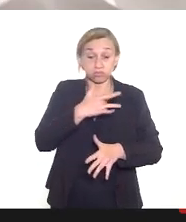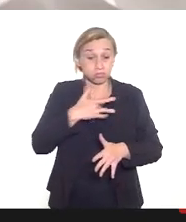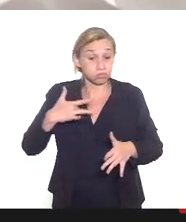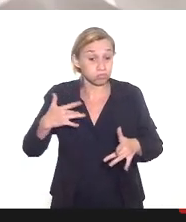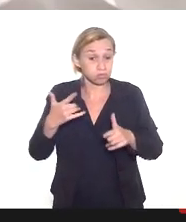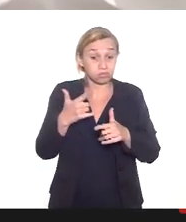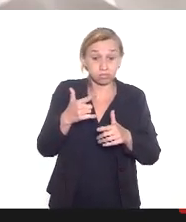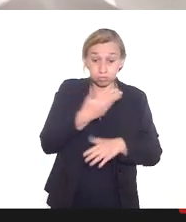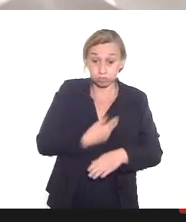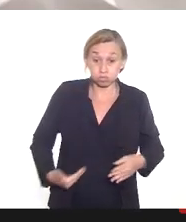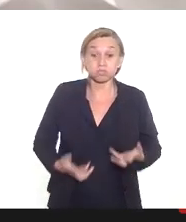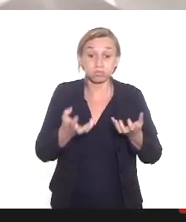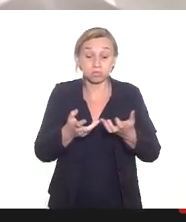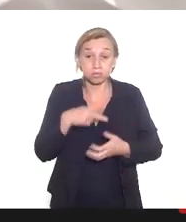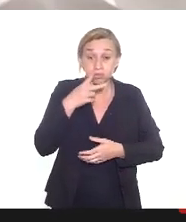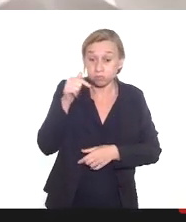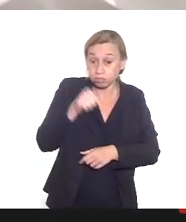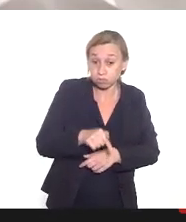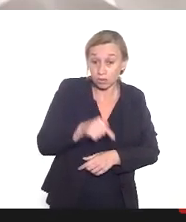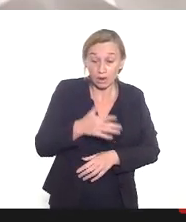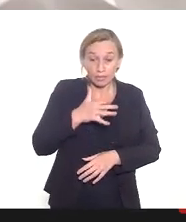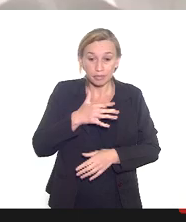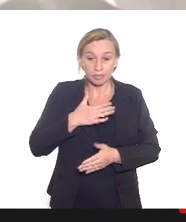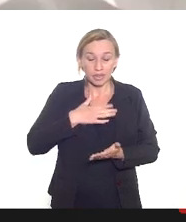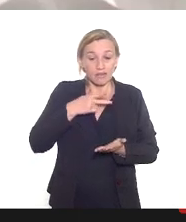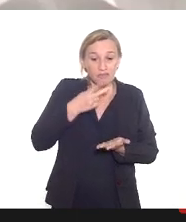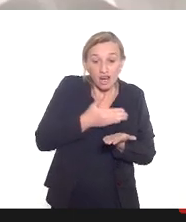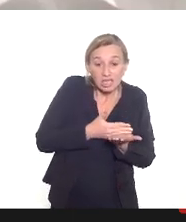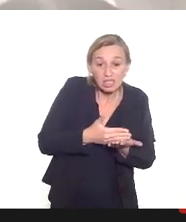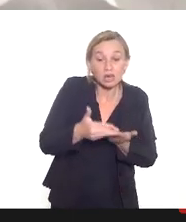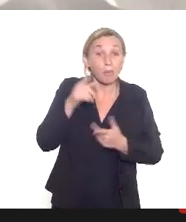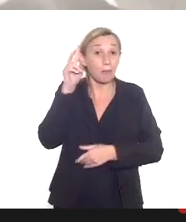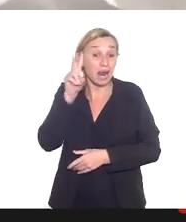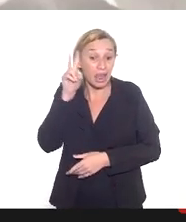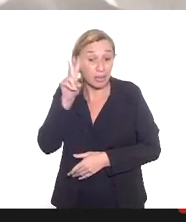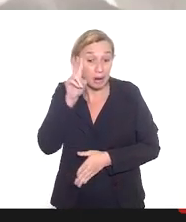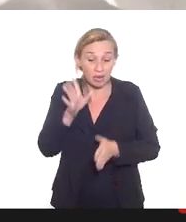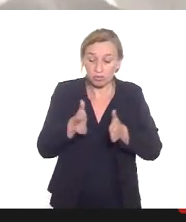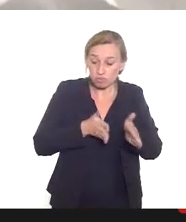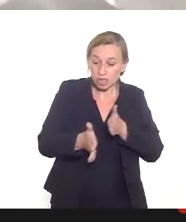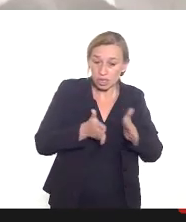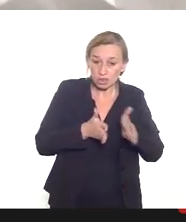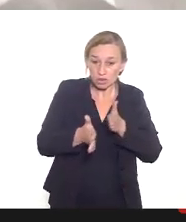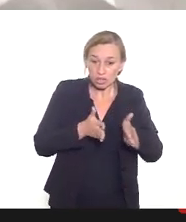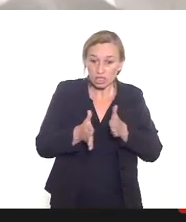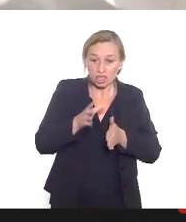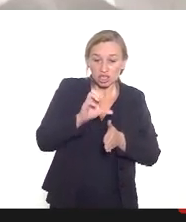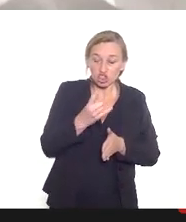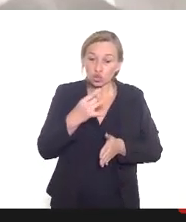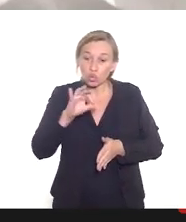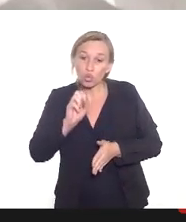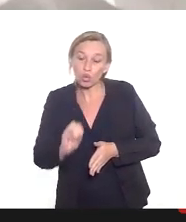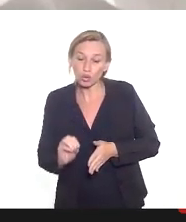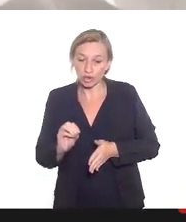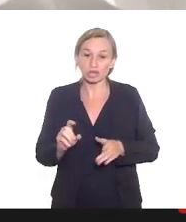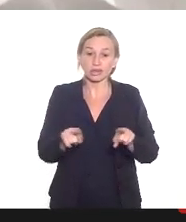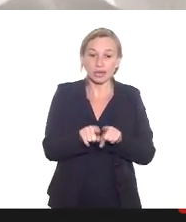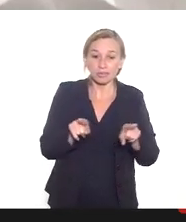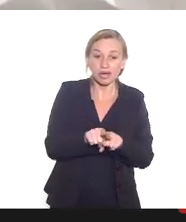que era um resgatar aqui a minha fala inicial para lembrar que o período da chikungunya Zika